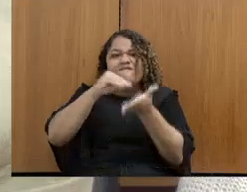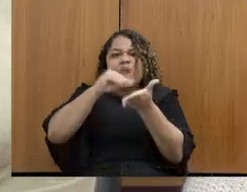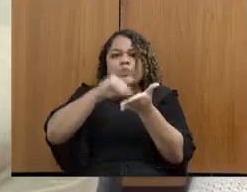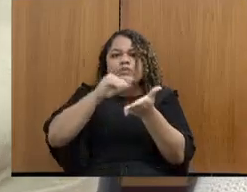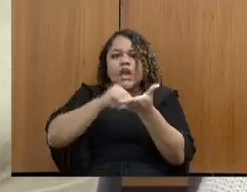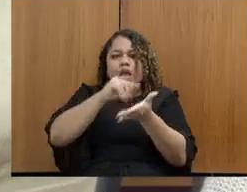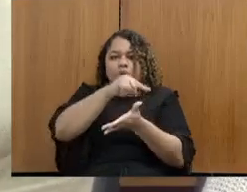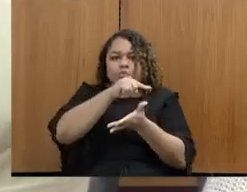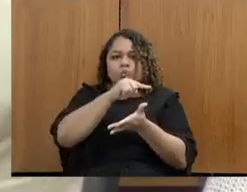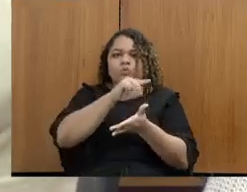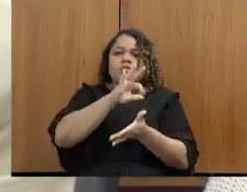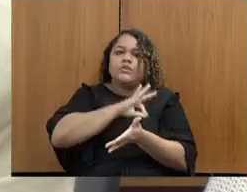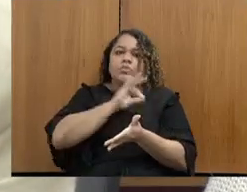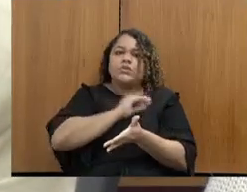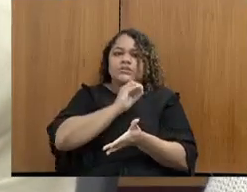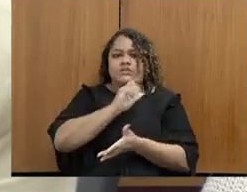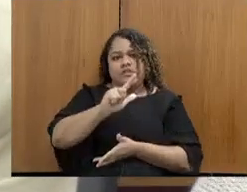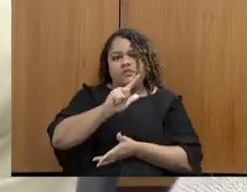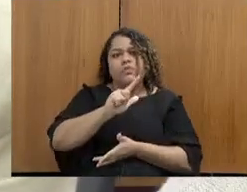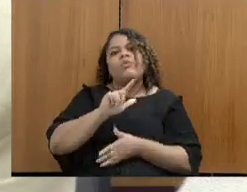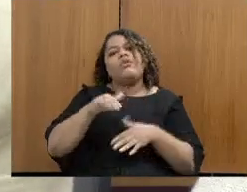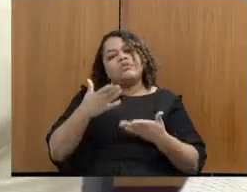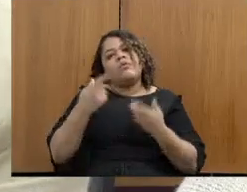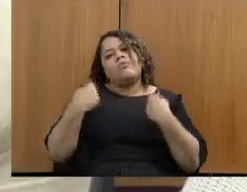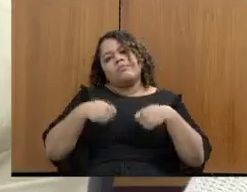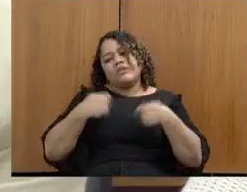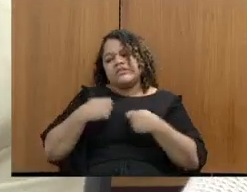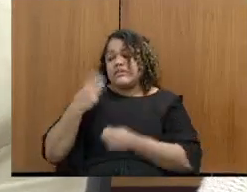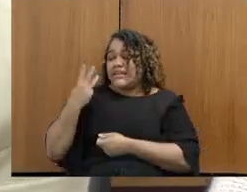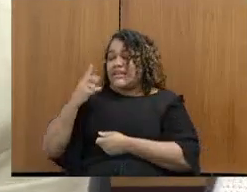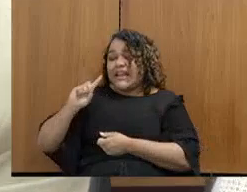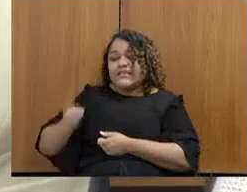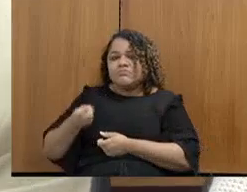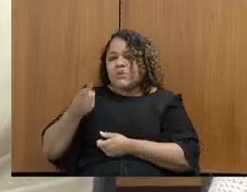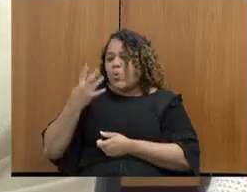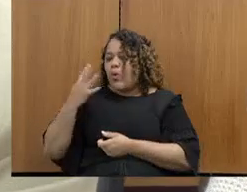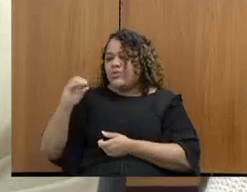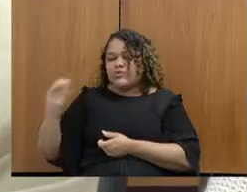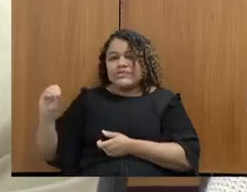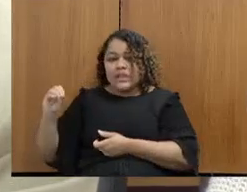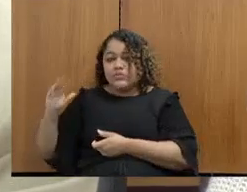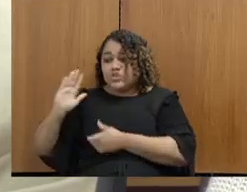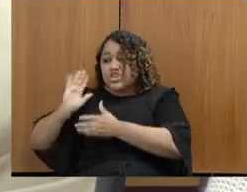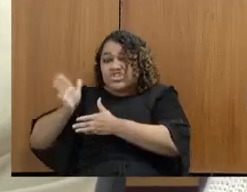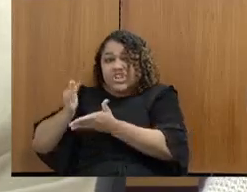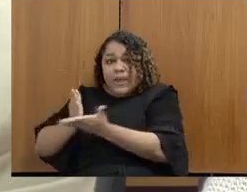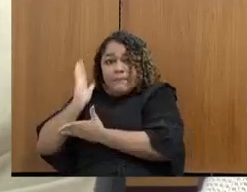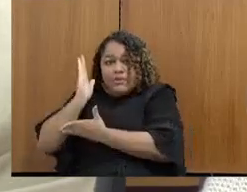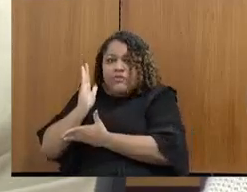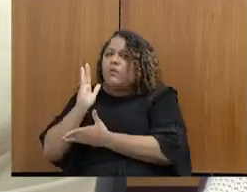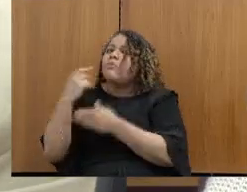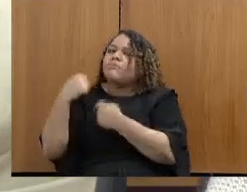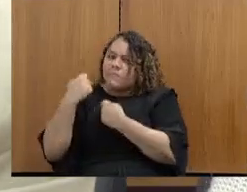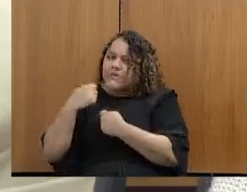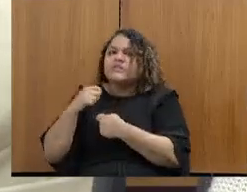precisamos que os 3.420 candidatos aprovados sejam nomeados isso é fundamental